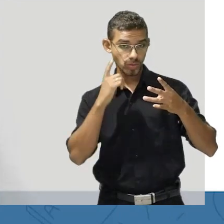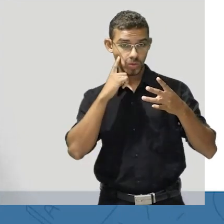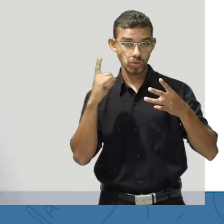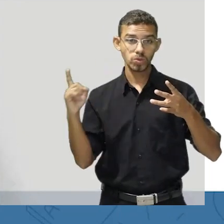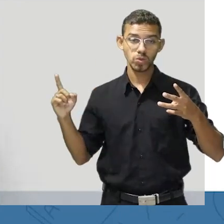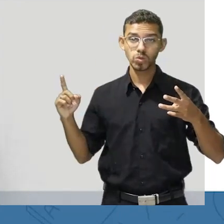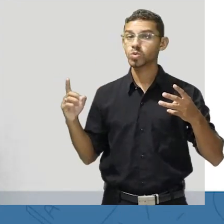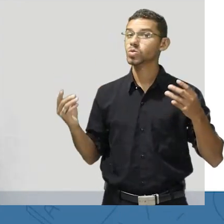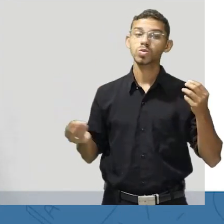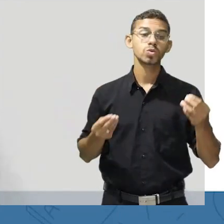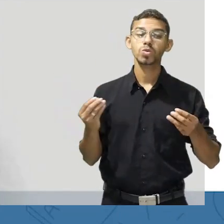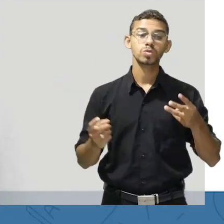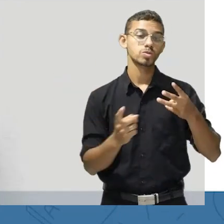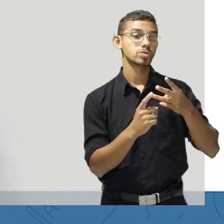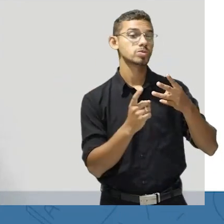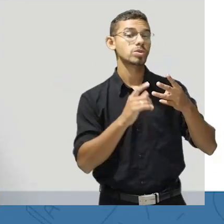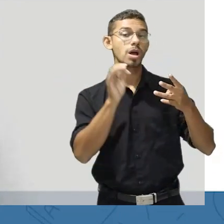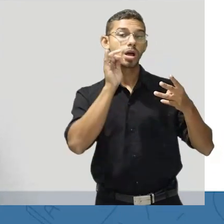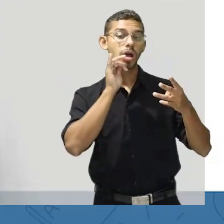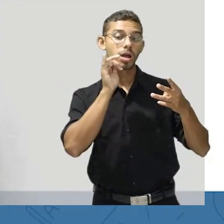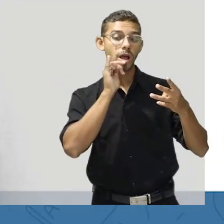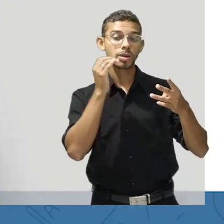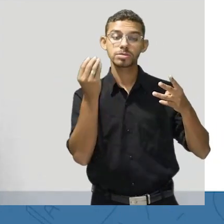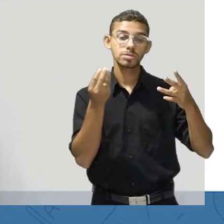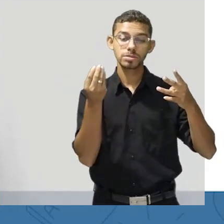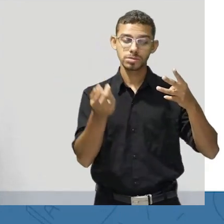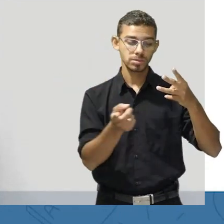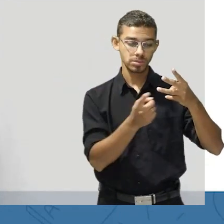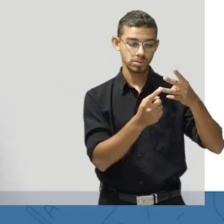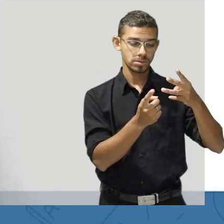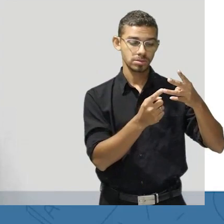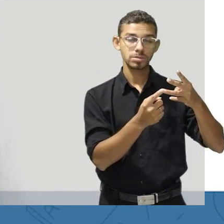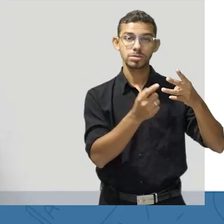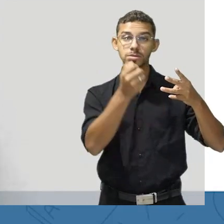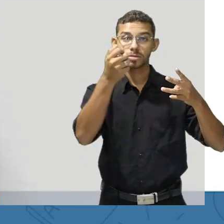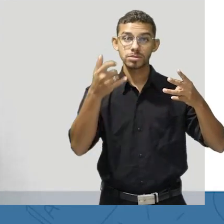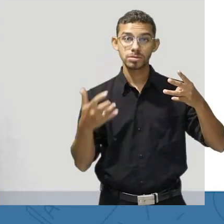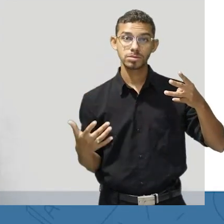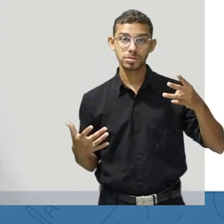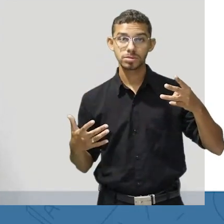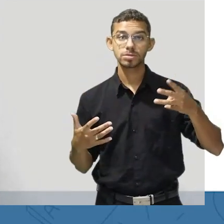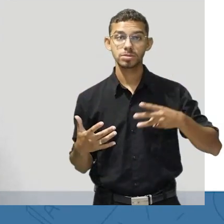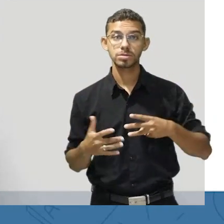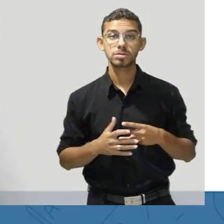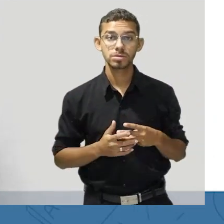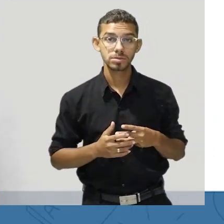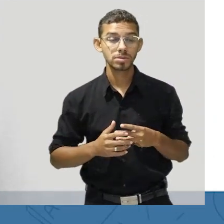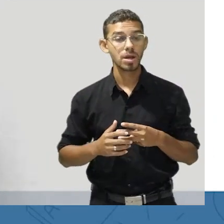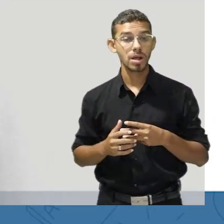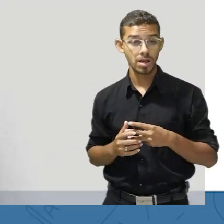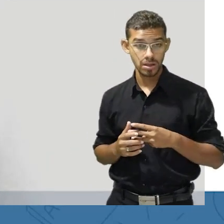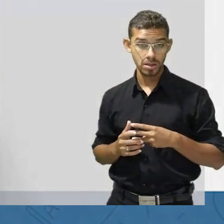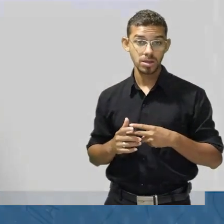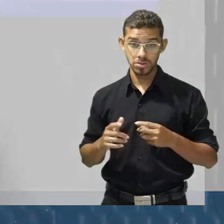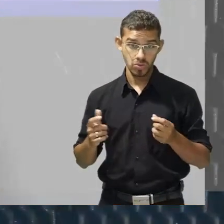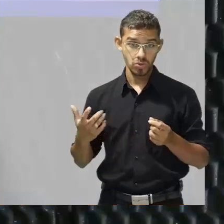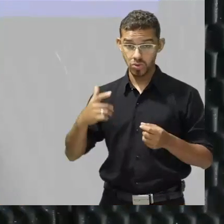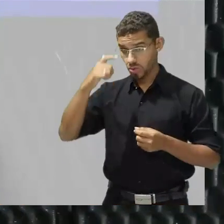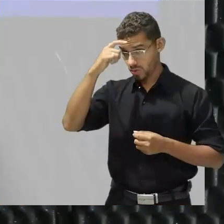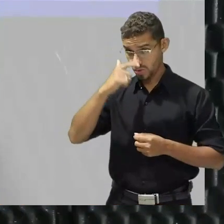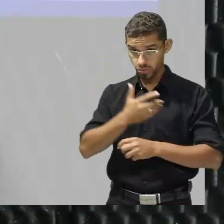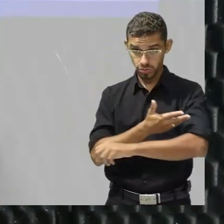como que ela resolveu exemplificar aquilo que ela que ela havia afirmado consoante a teoria do hábitos